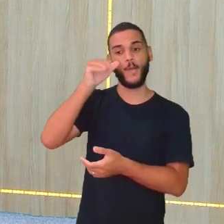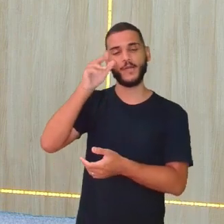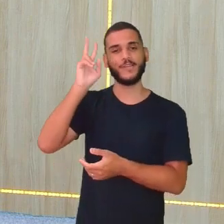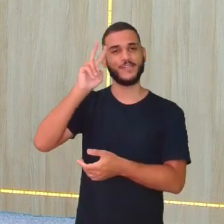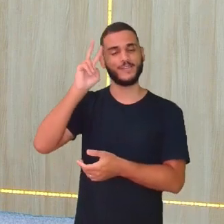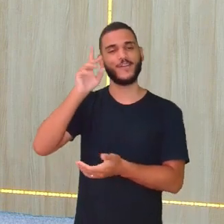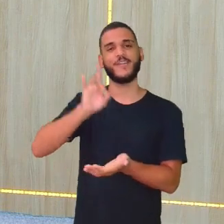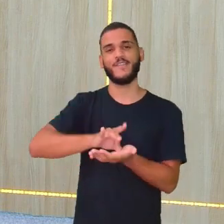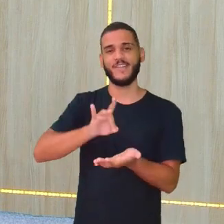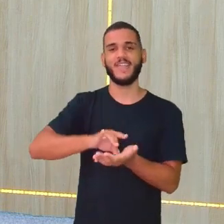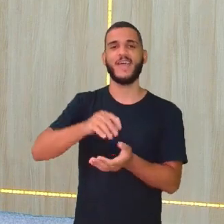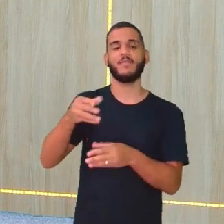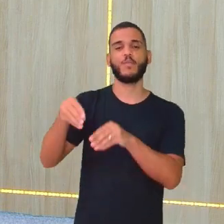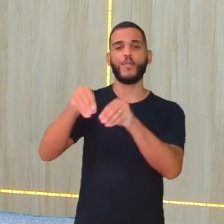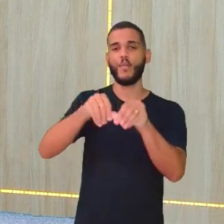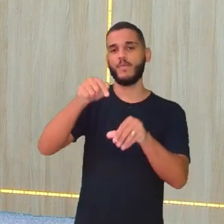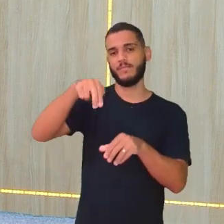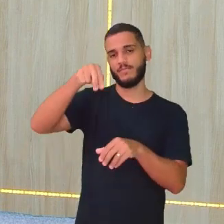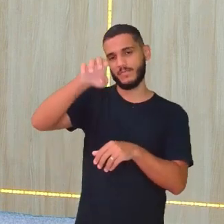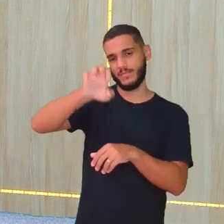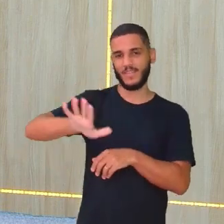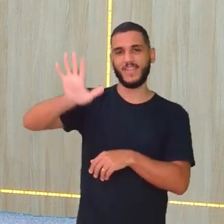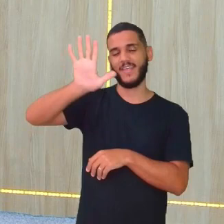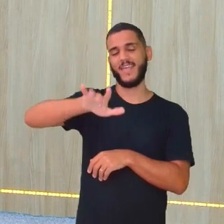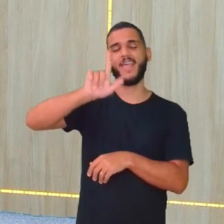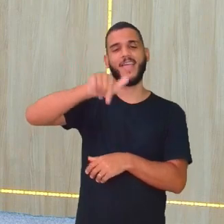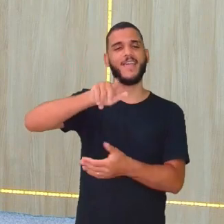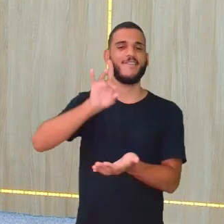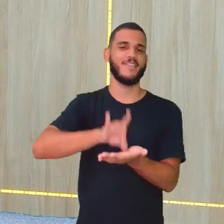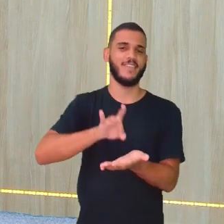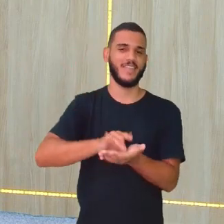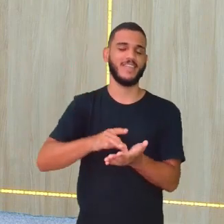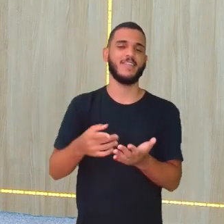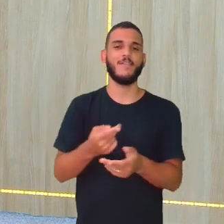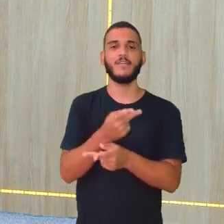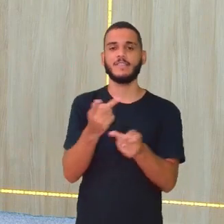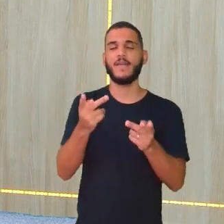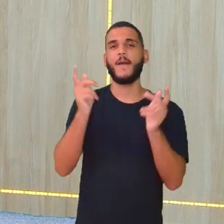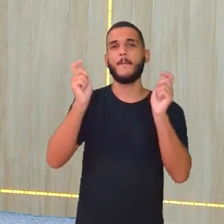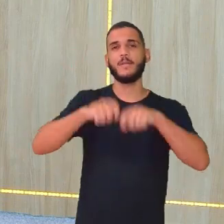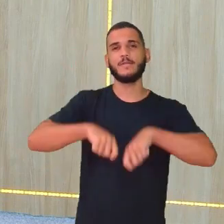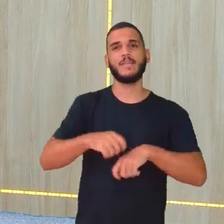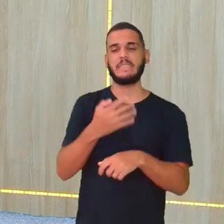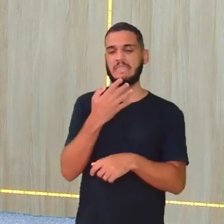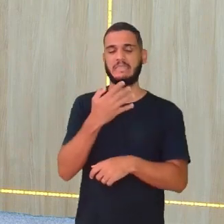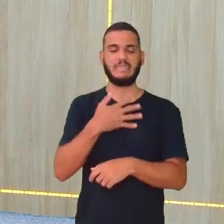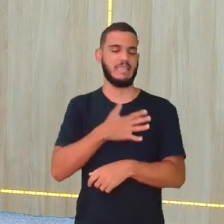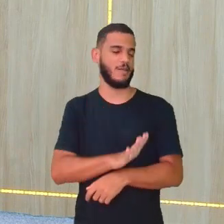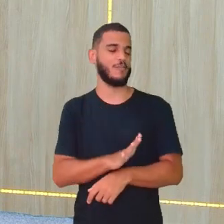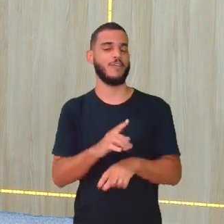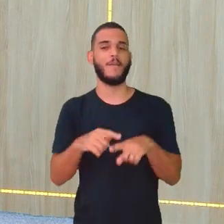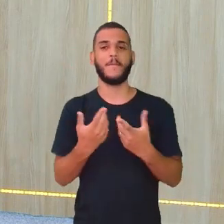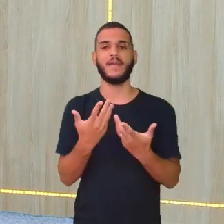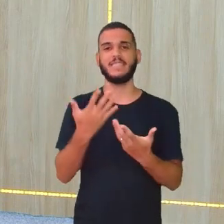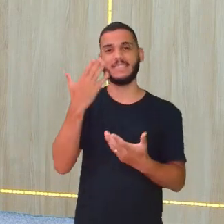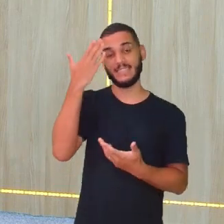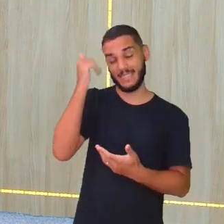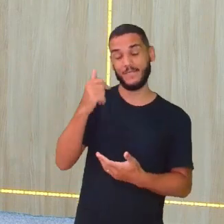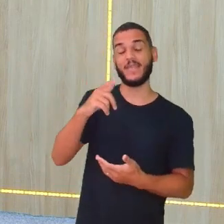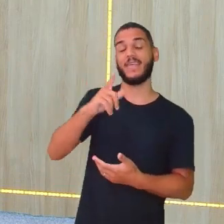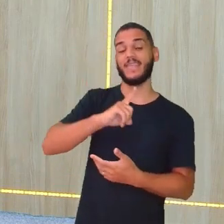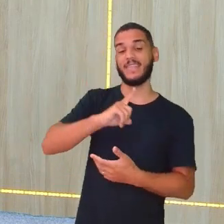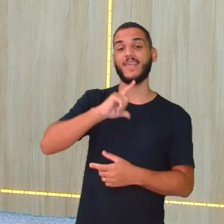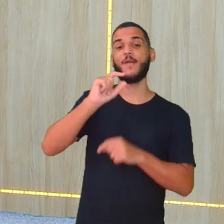dos sertões nordestinos. Porque são curiosas, mas são reais. São reais. E você pode até não gostar, mas tem que aceitar que